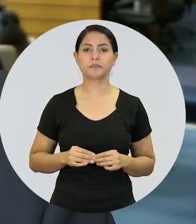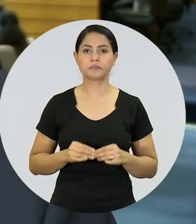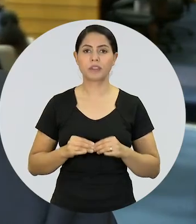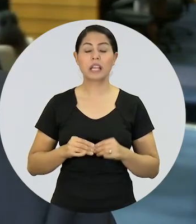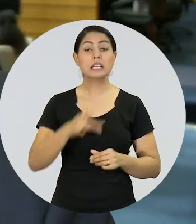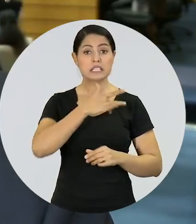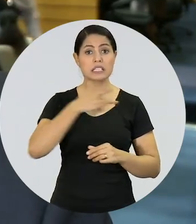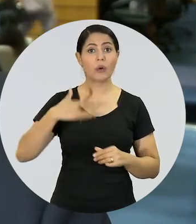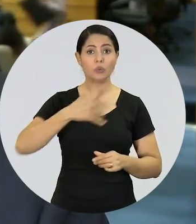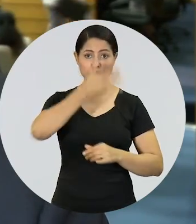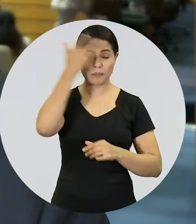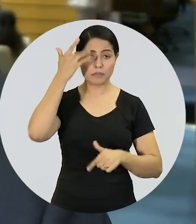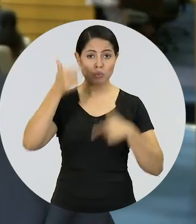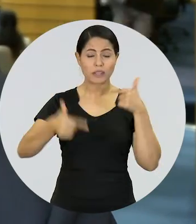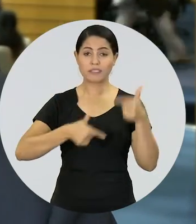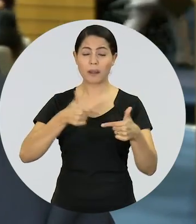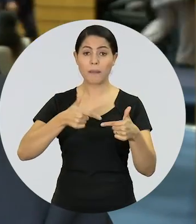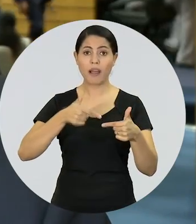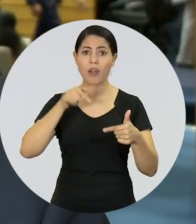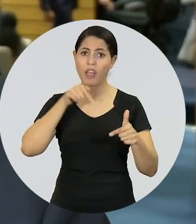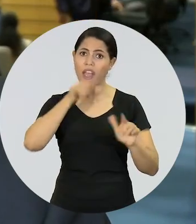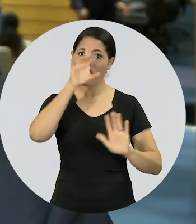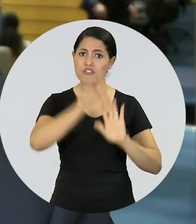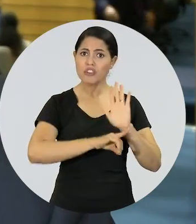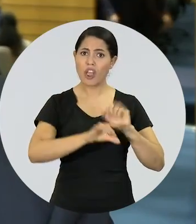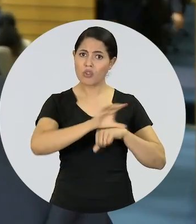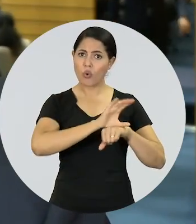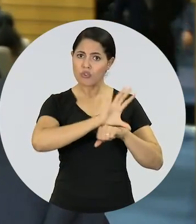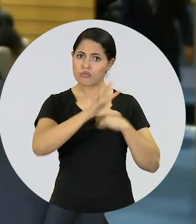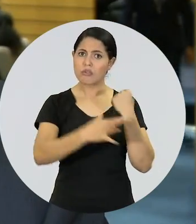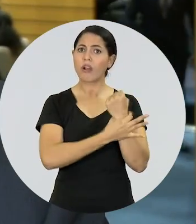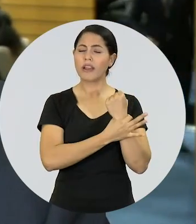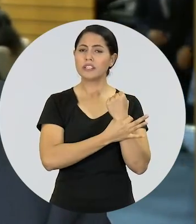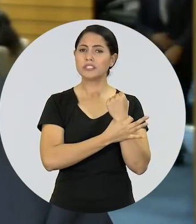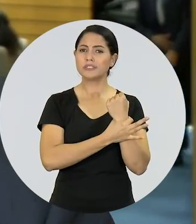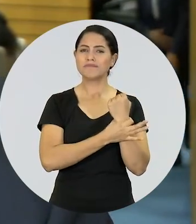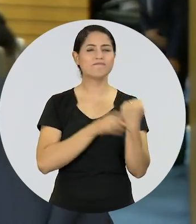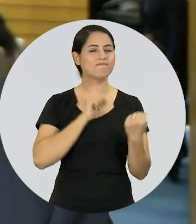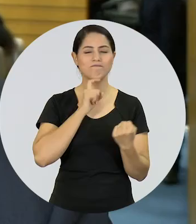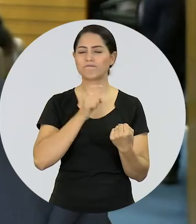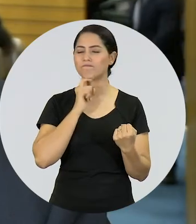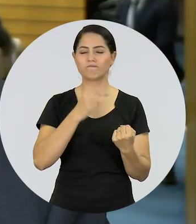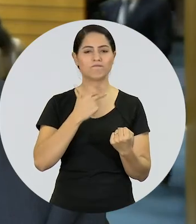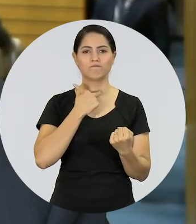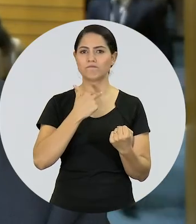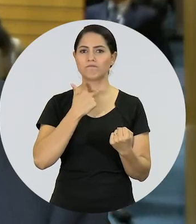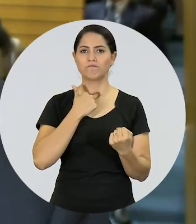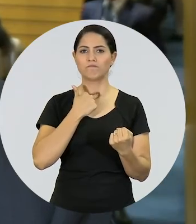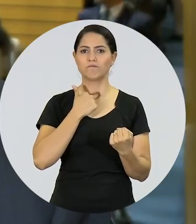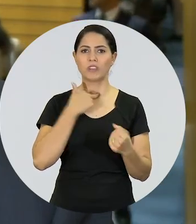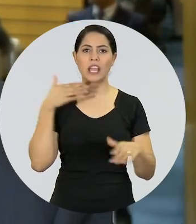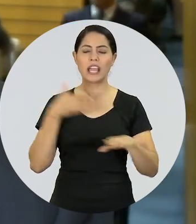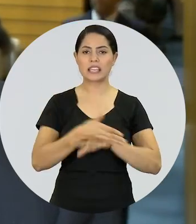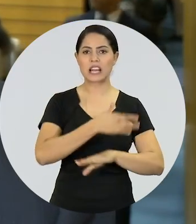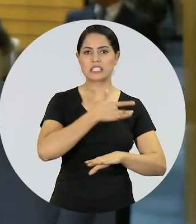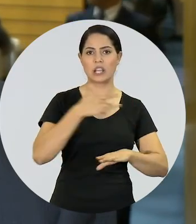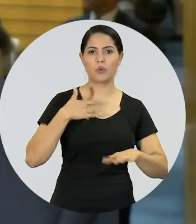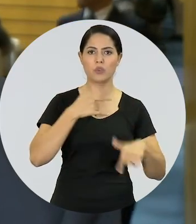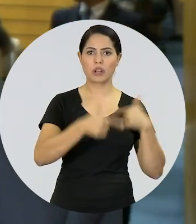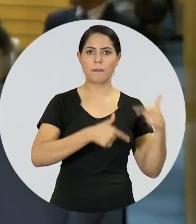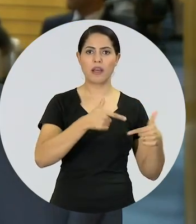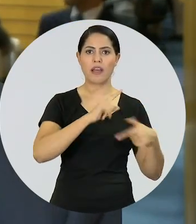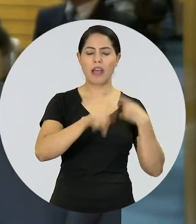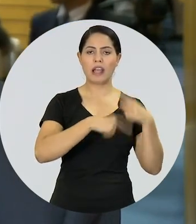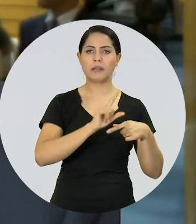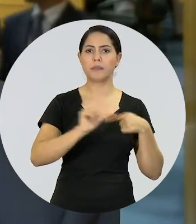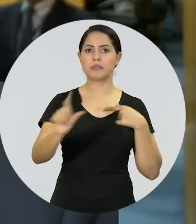estabelece que a saúde do trabalhador é um direito constitucional. Ninguém deve entrar sadio